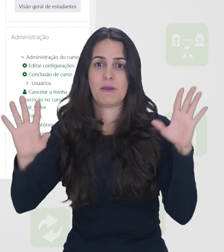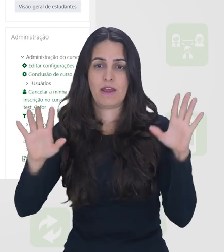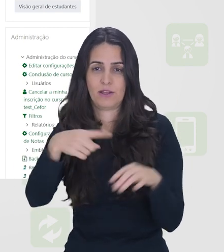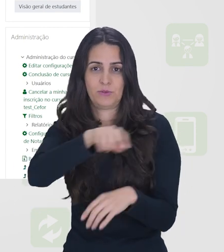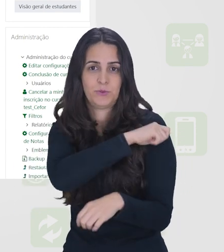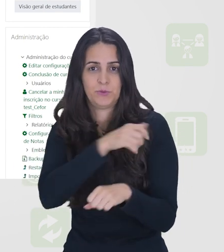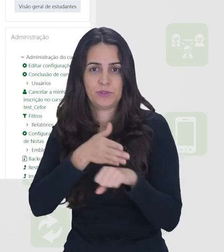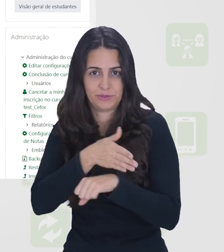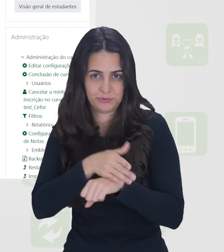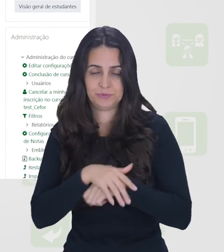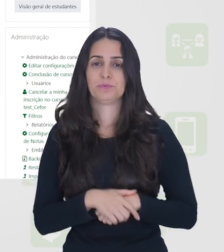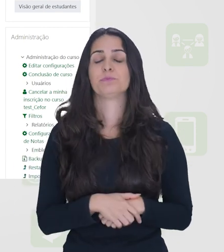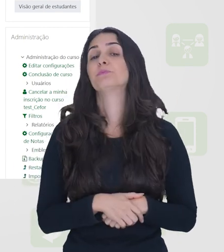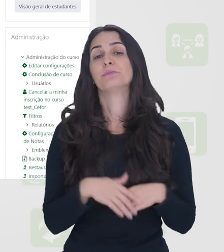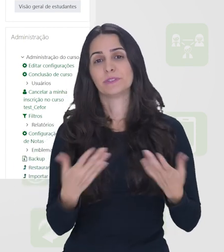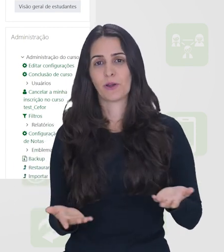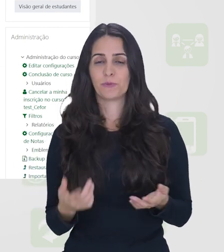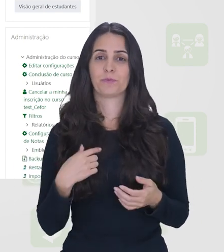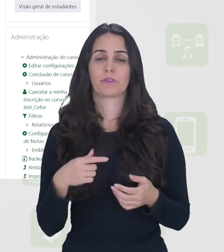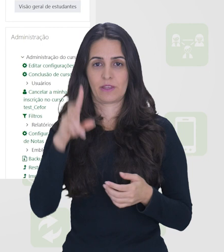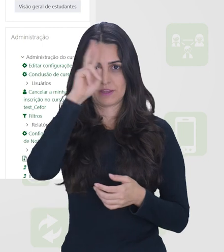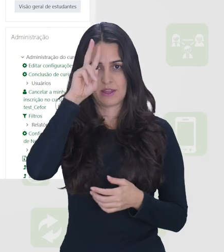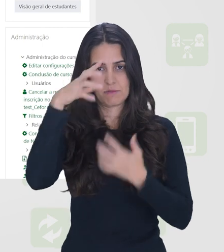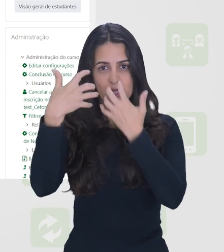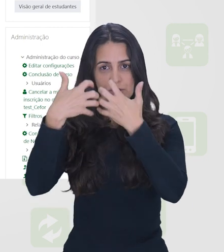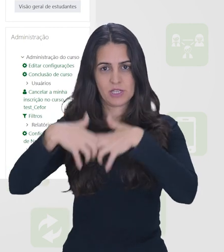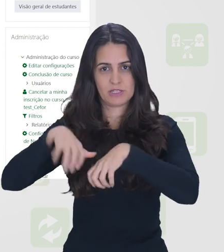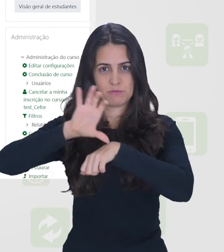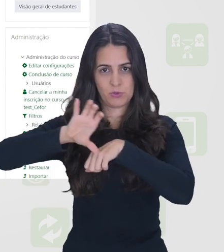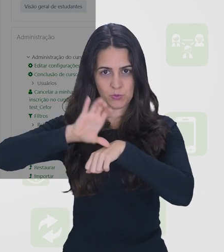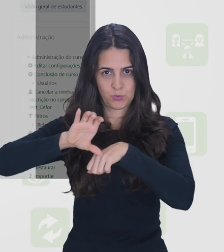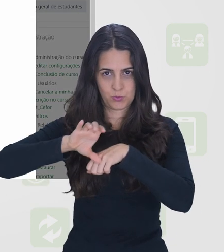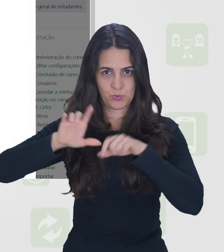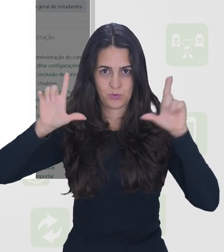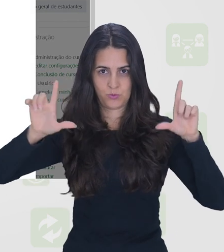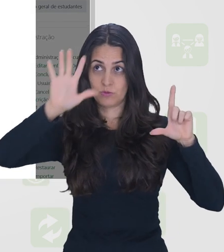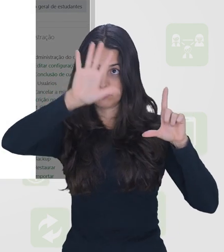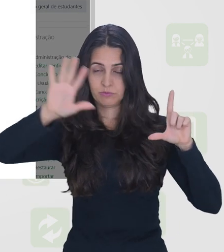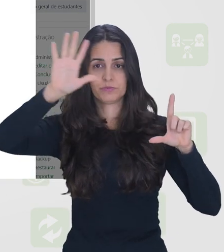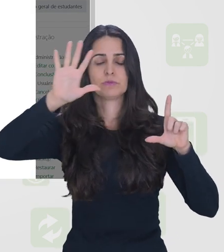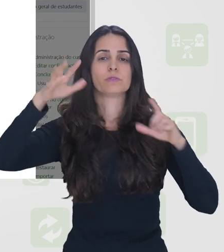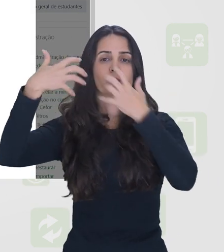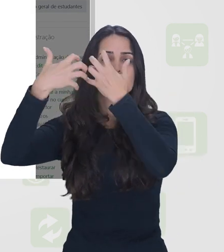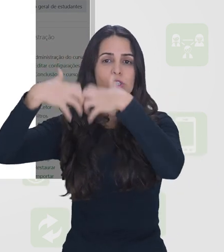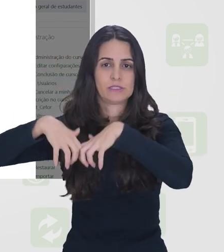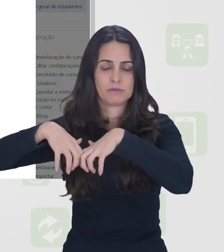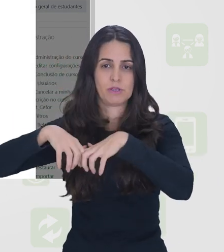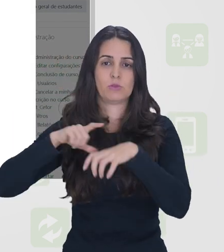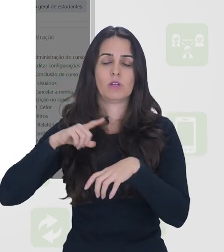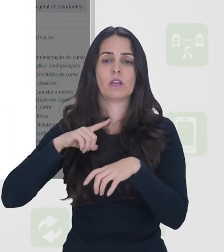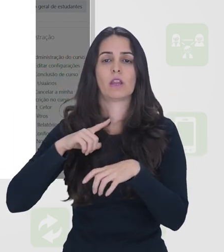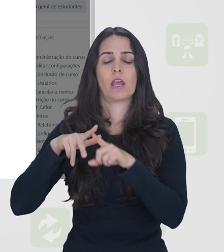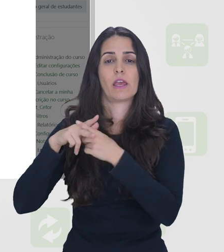vai fazer é abrir a parte de configurações aqui em gerenciamento do curso em cima você vai editar